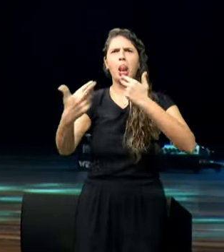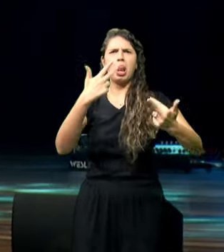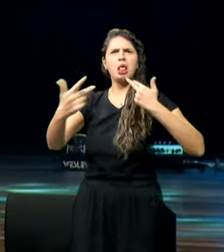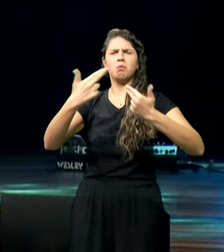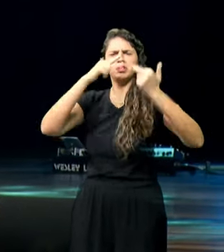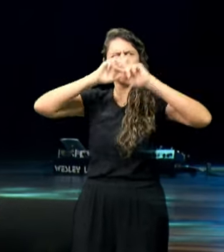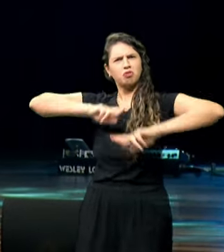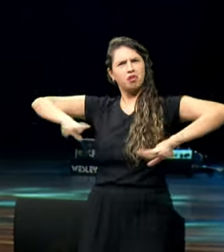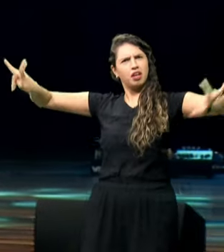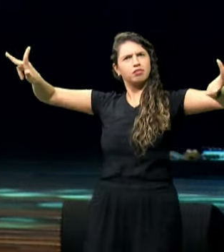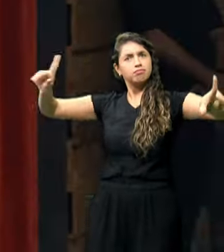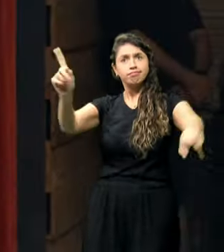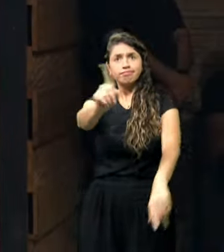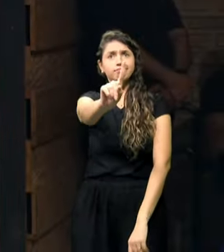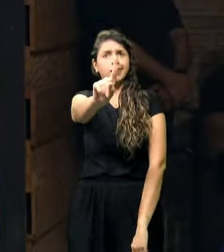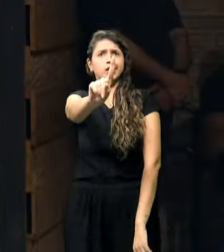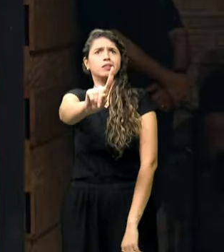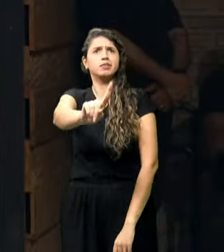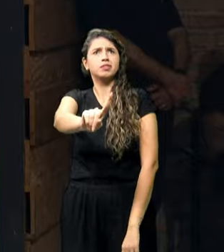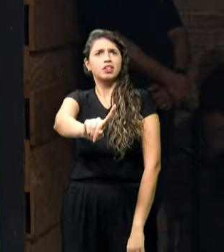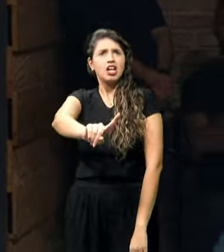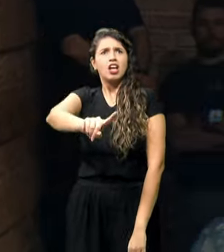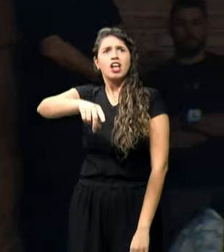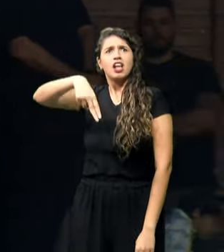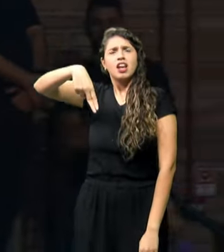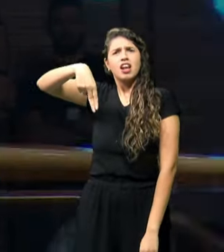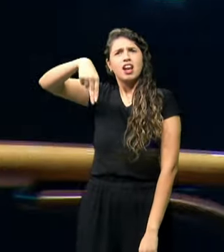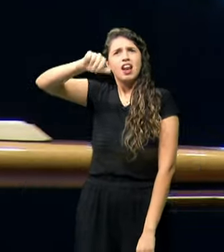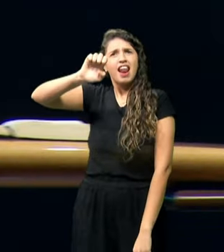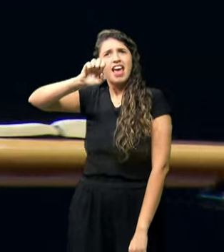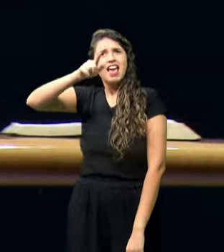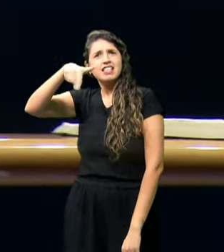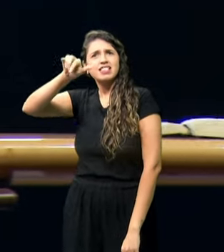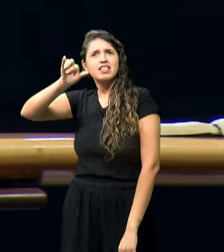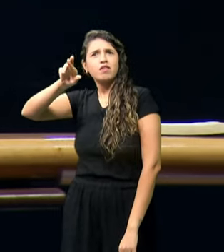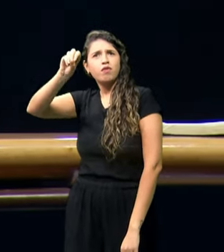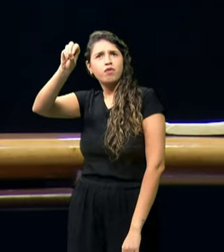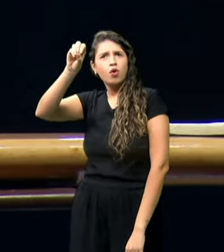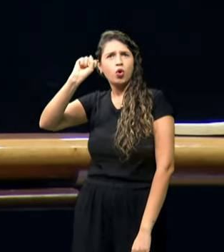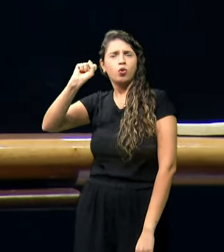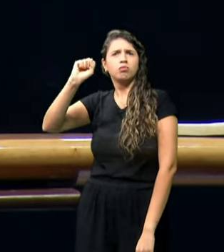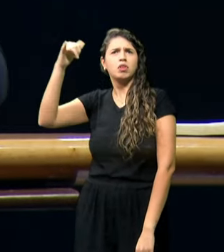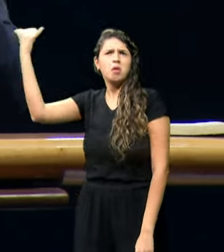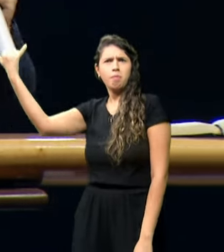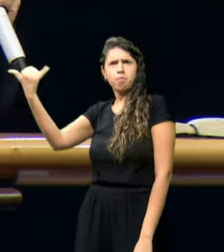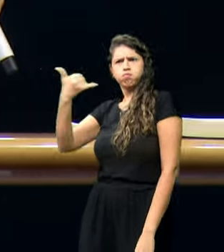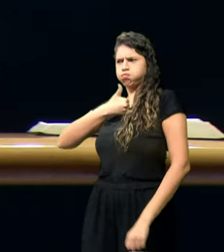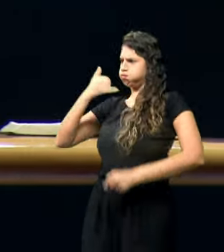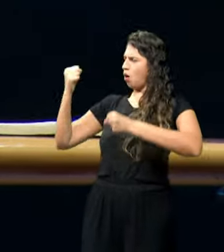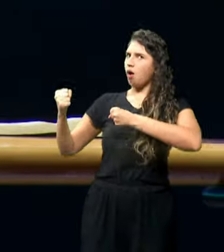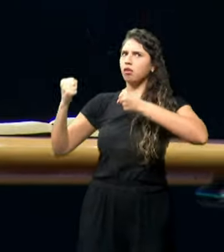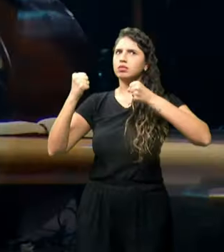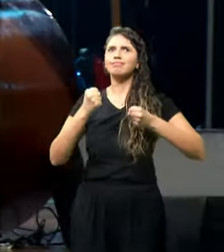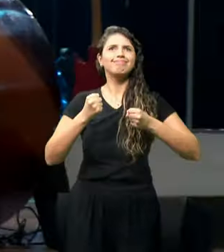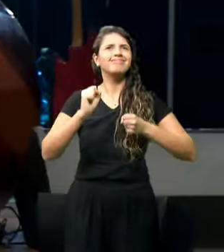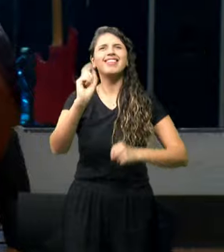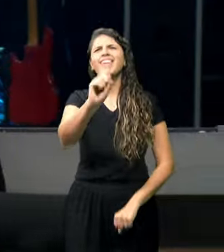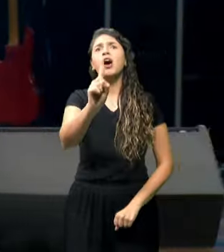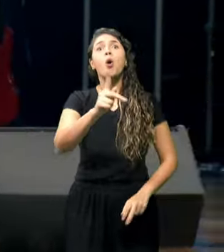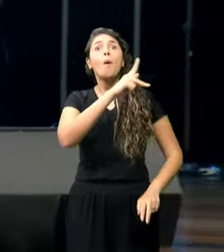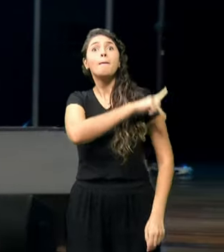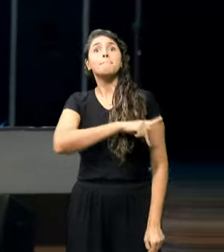Maravilha! E veio Onesíforo e deu uma palavra de poder. Não. Paulo estava preso. Quem está preso,